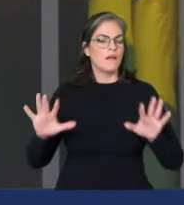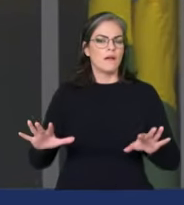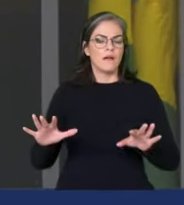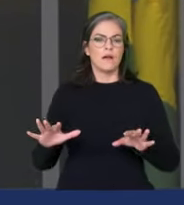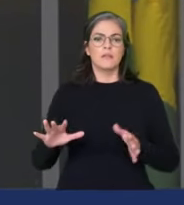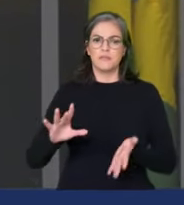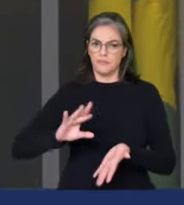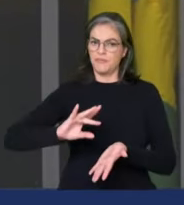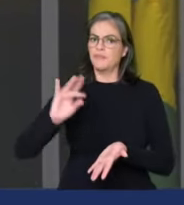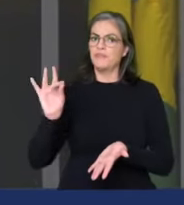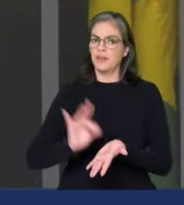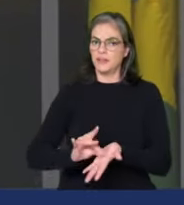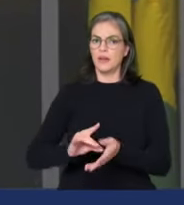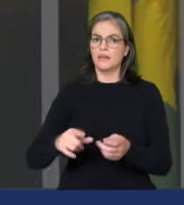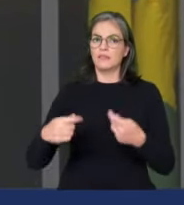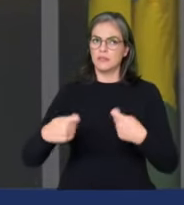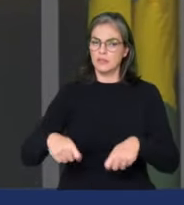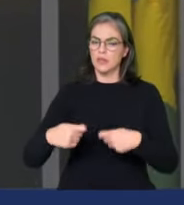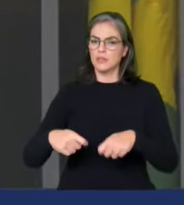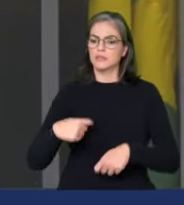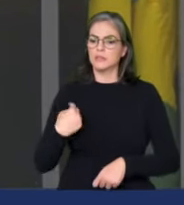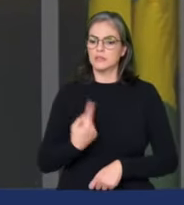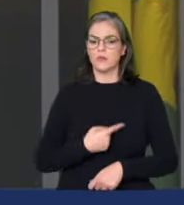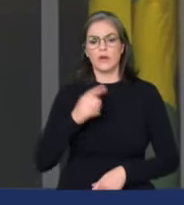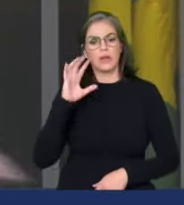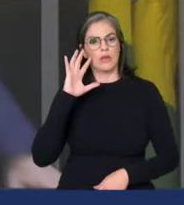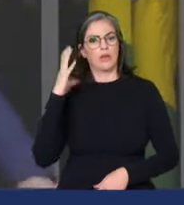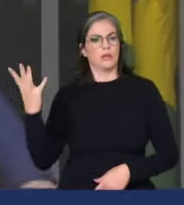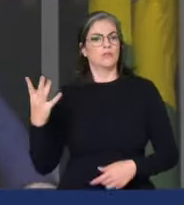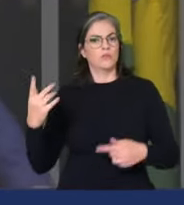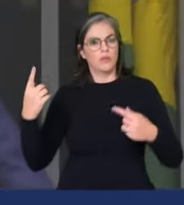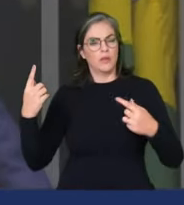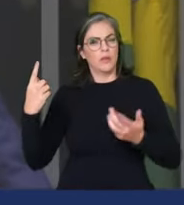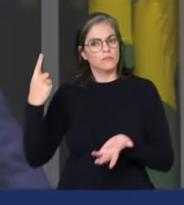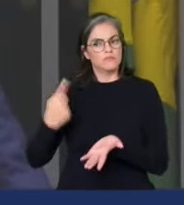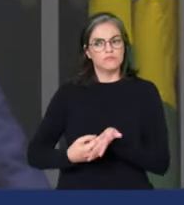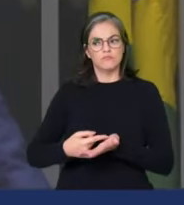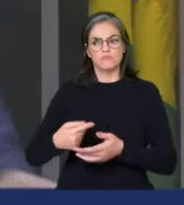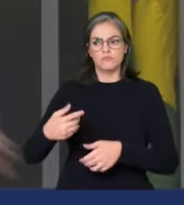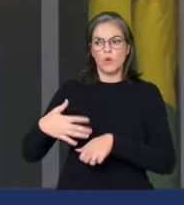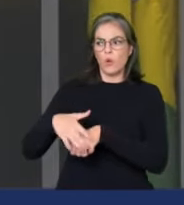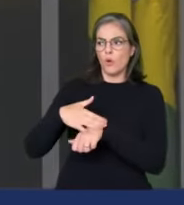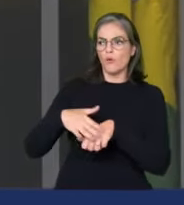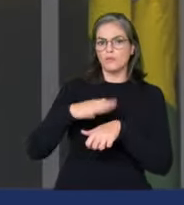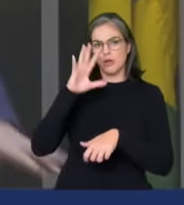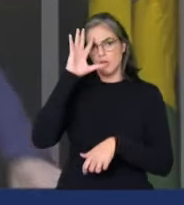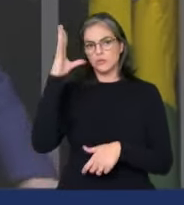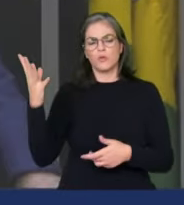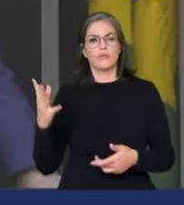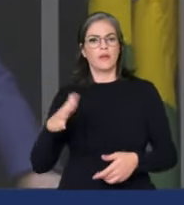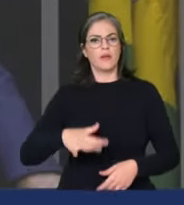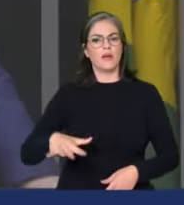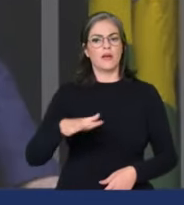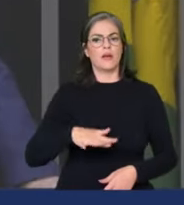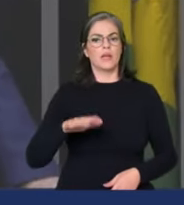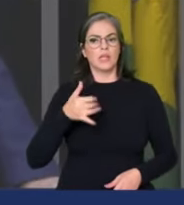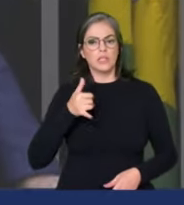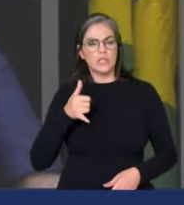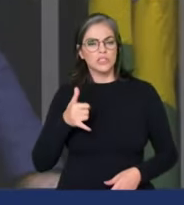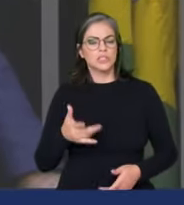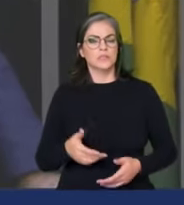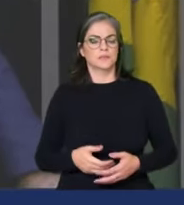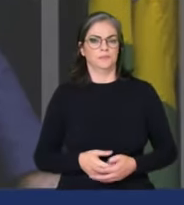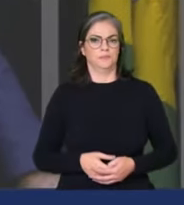sentarmos para discutir o nosso setor energético. Energia essa, quando eu falo setor energético, que